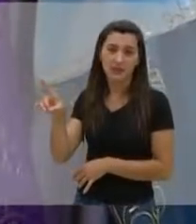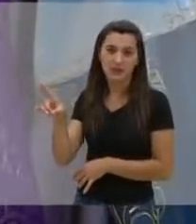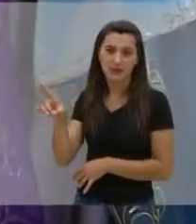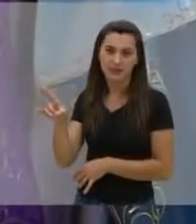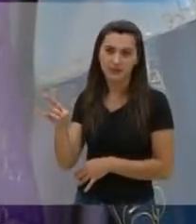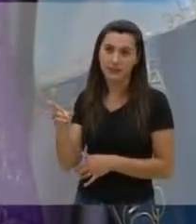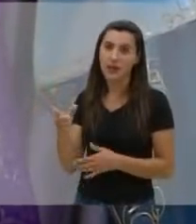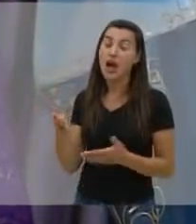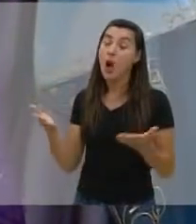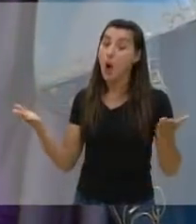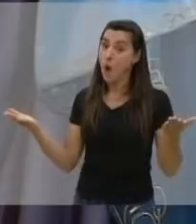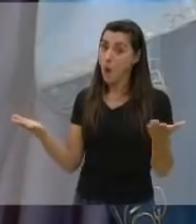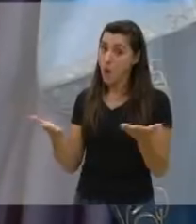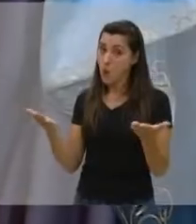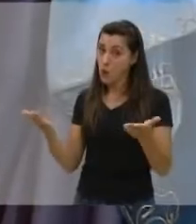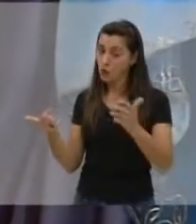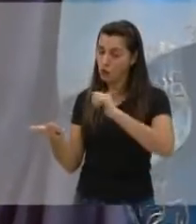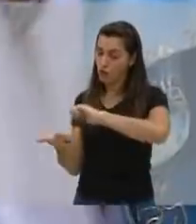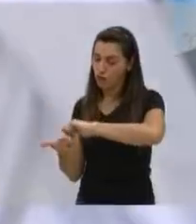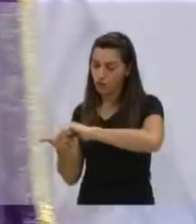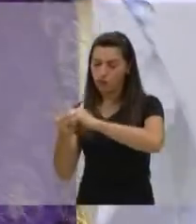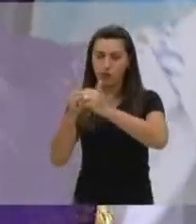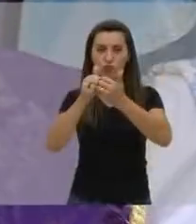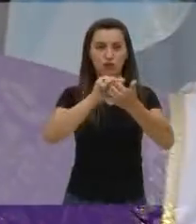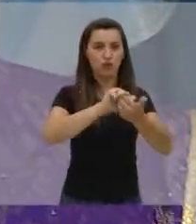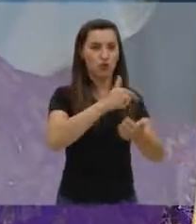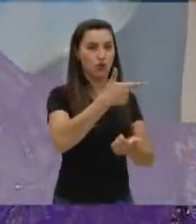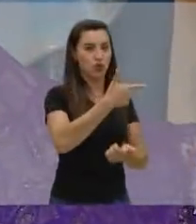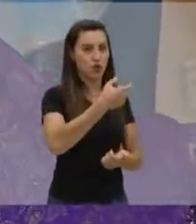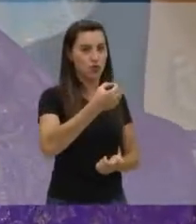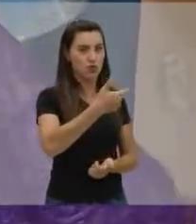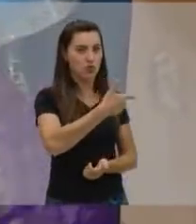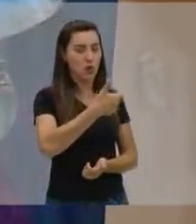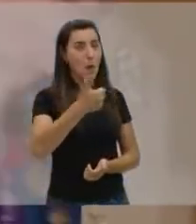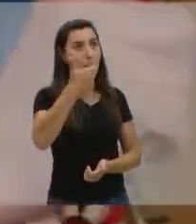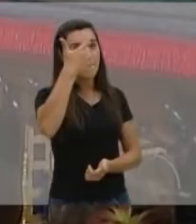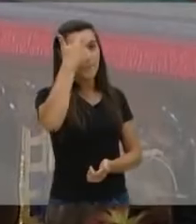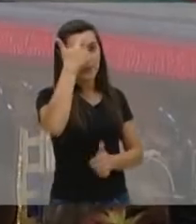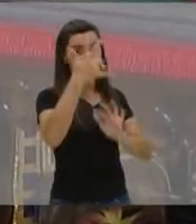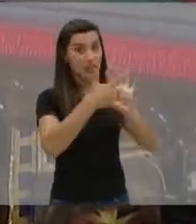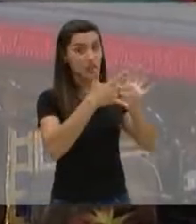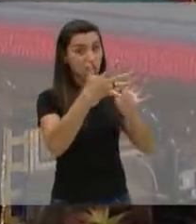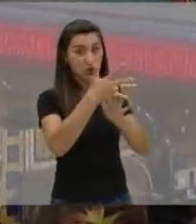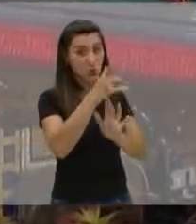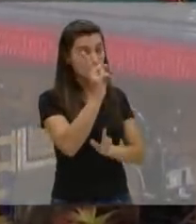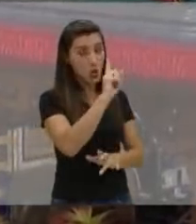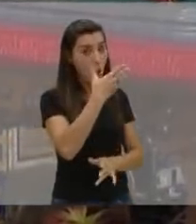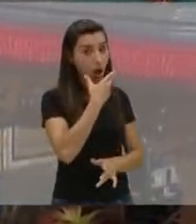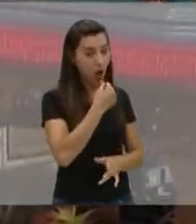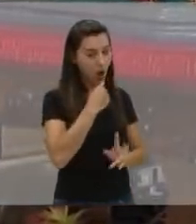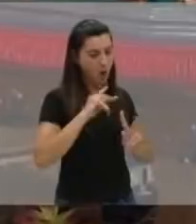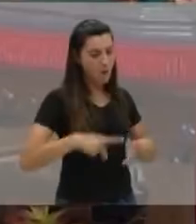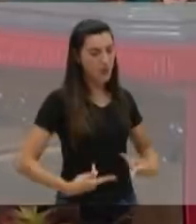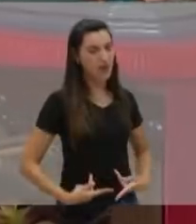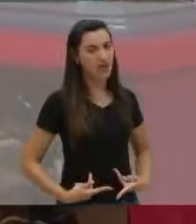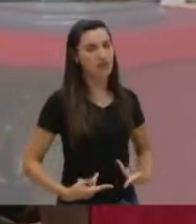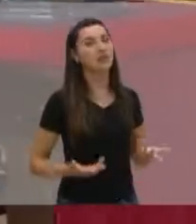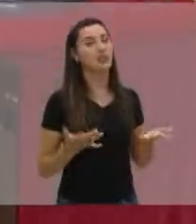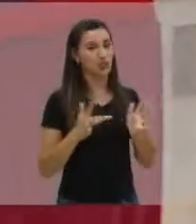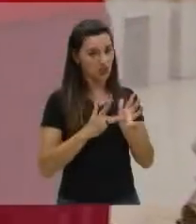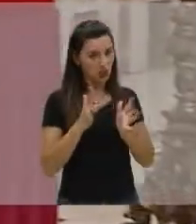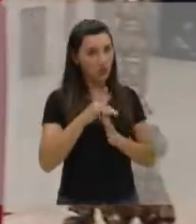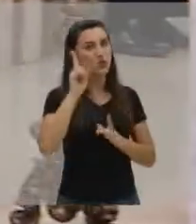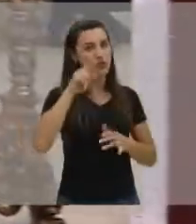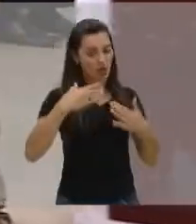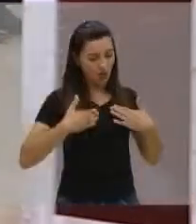incorremos um erro de vê-lo só divino e esquecer que foi homem. Por isso, a segunda leitura,